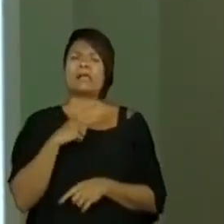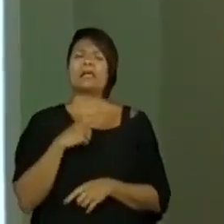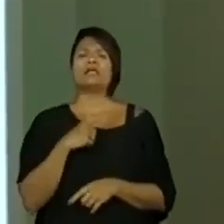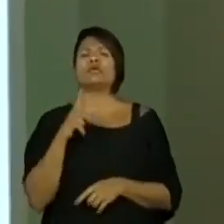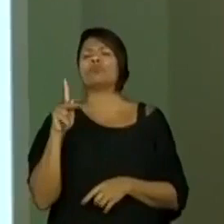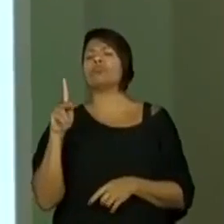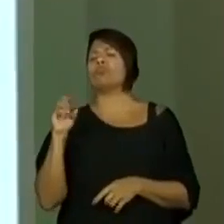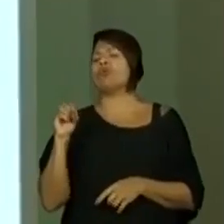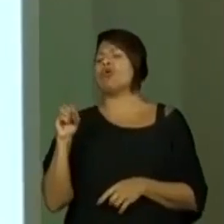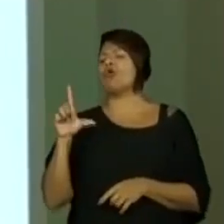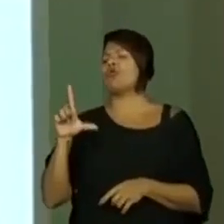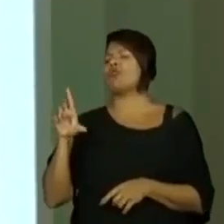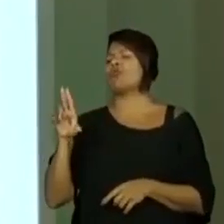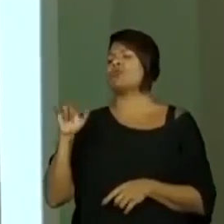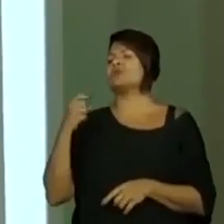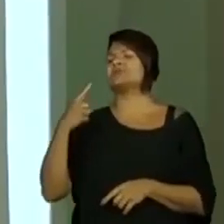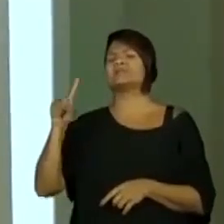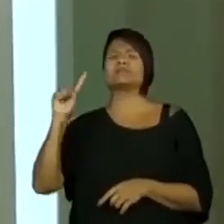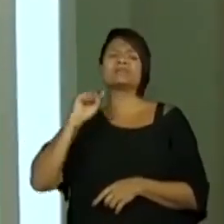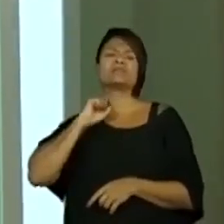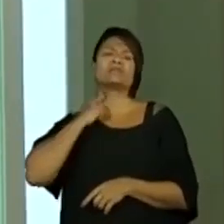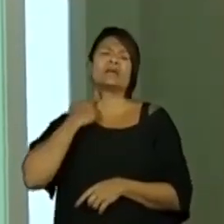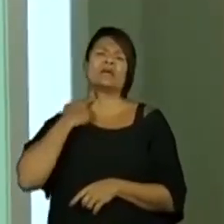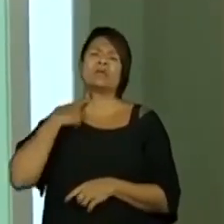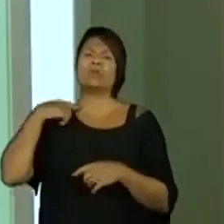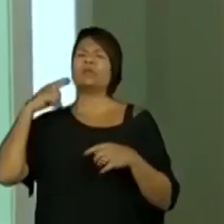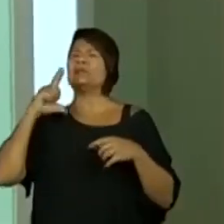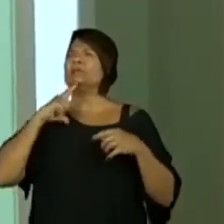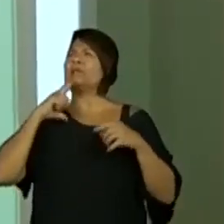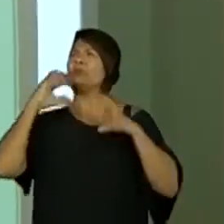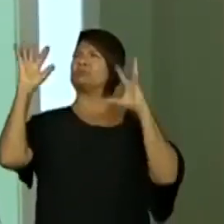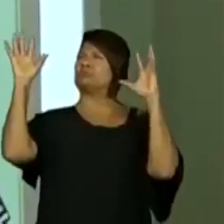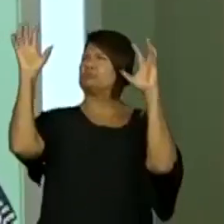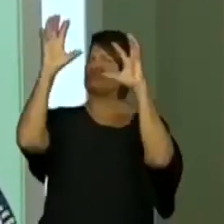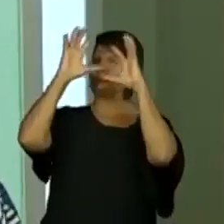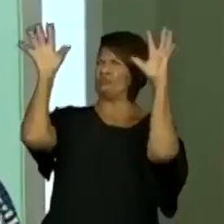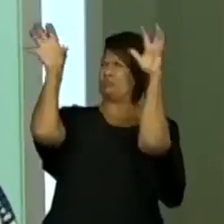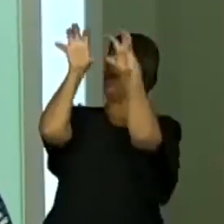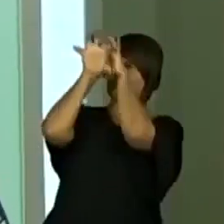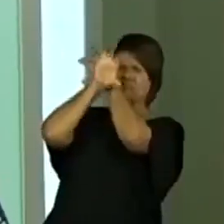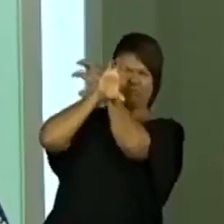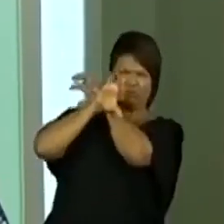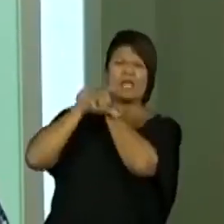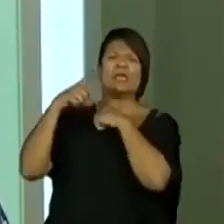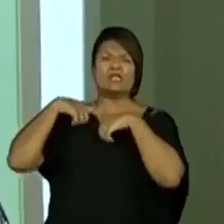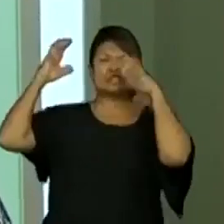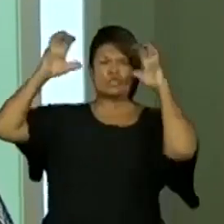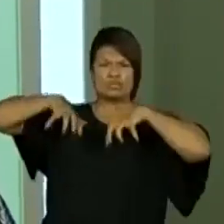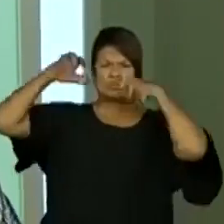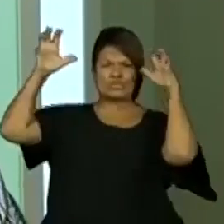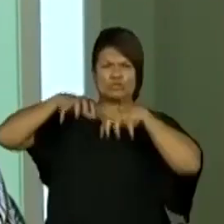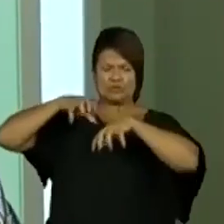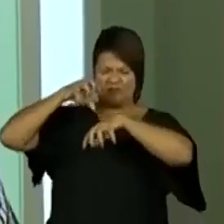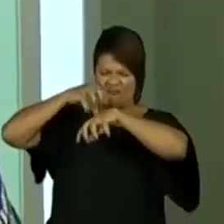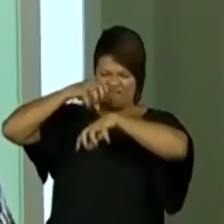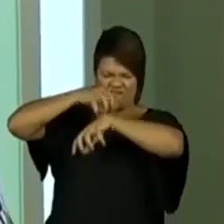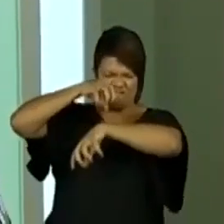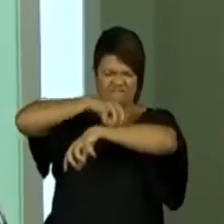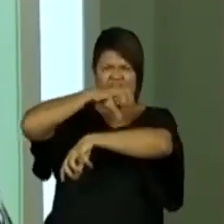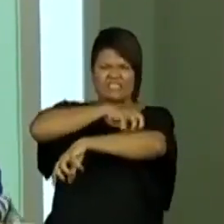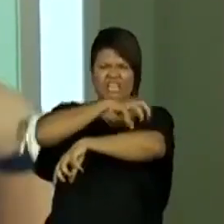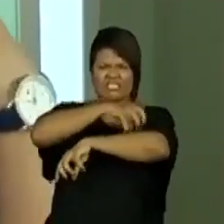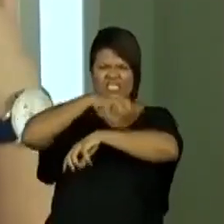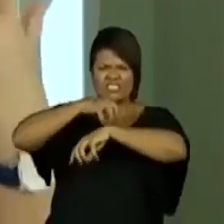temos na atmosfera, que vai dar origem à chuva ácida e que vai trazer uma série de outros problemas para a